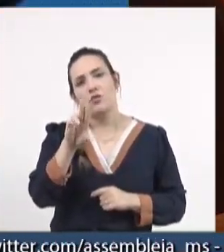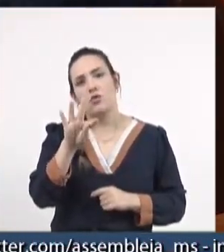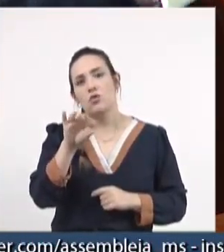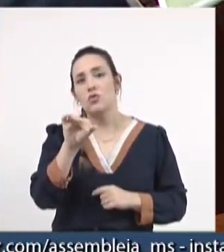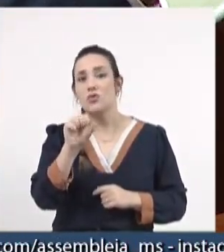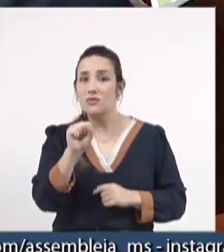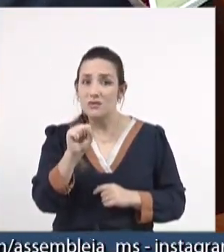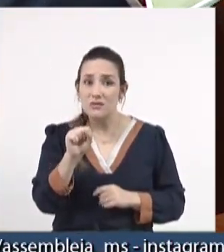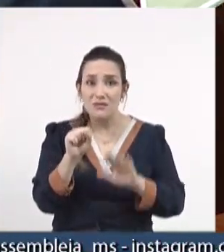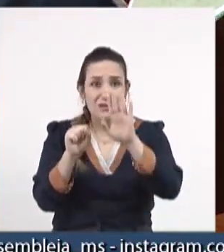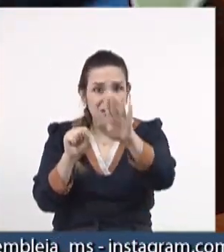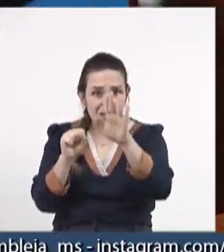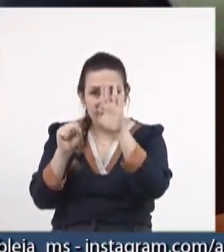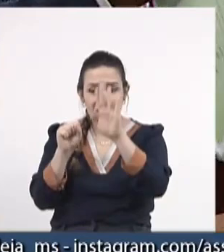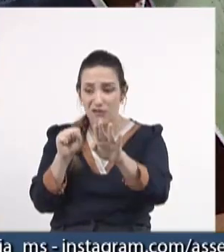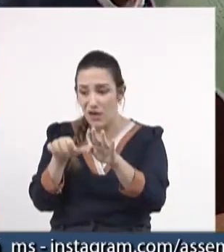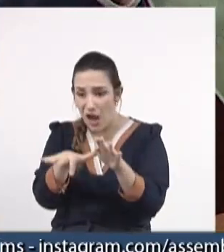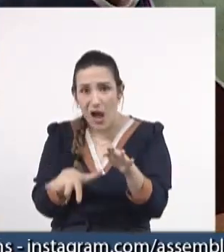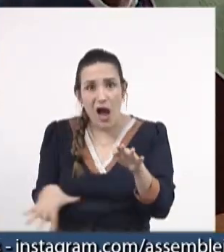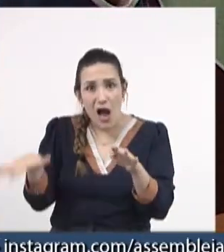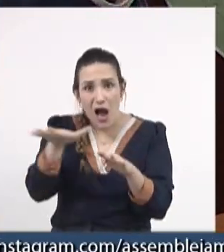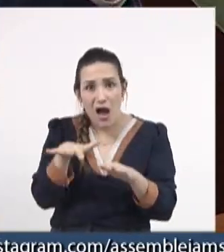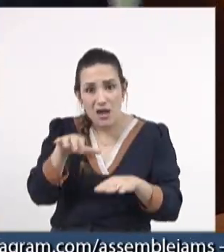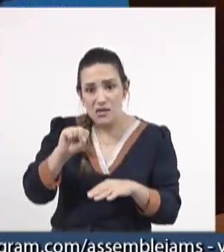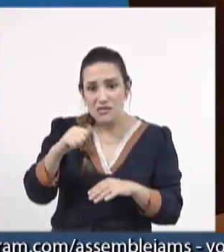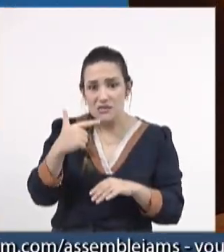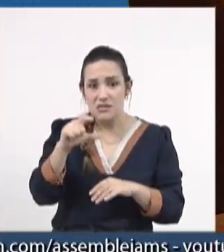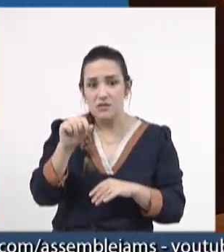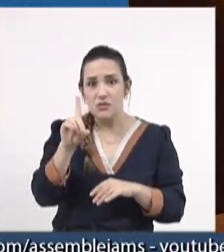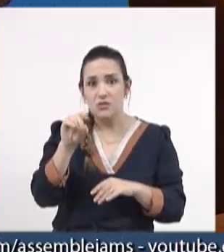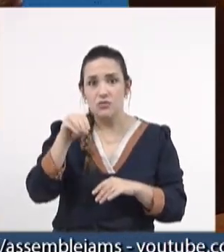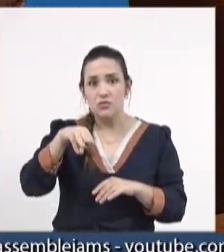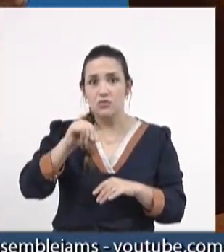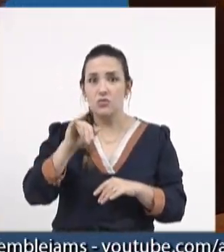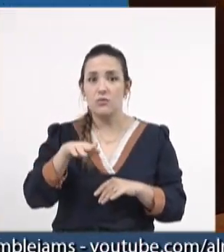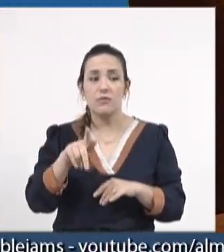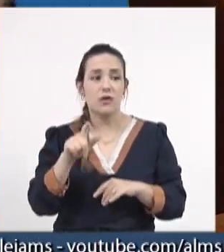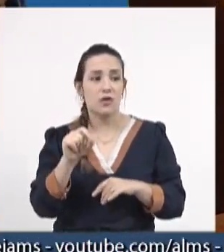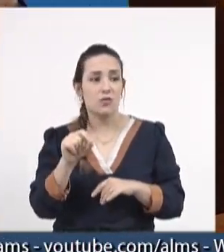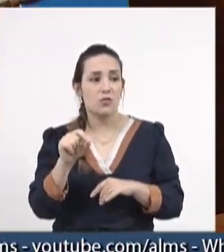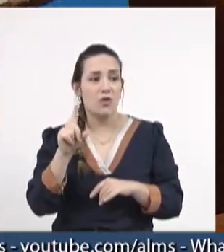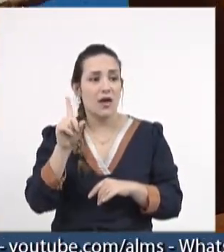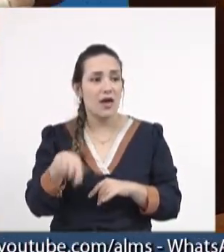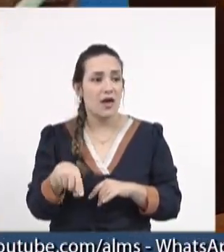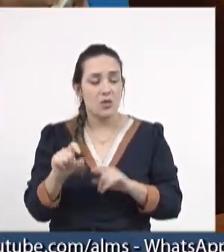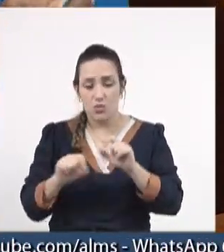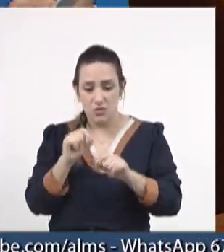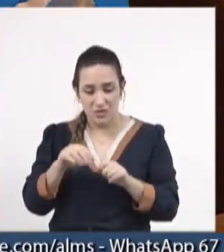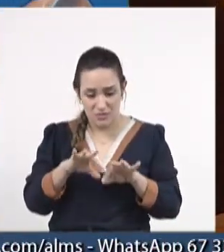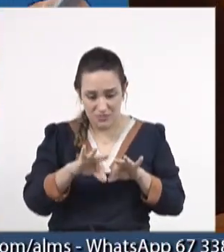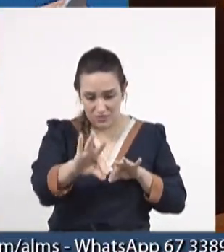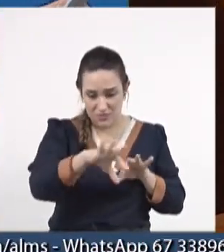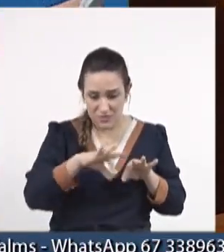terras do outro lado do São Domingo, que hoje os índios invadem, eram devolutas, elas foram tituladas às